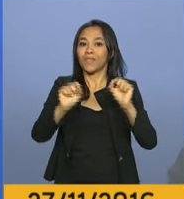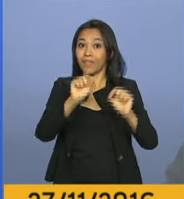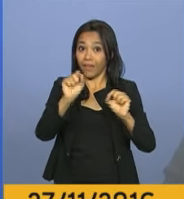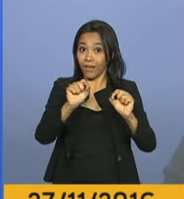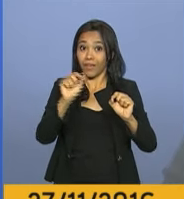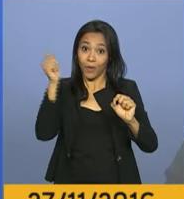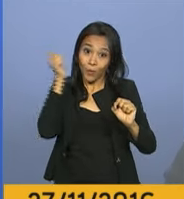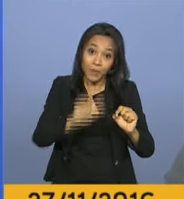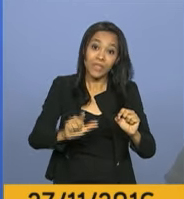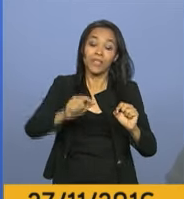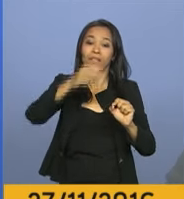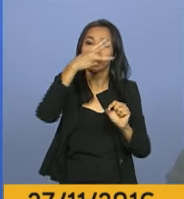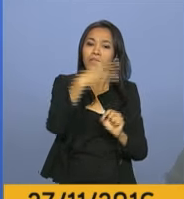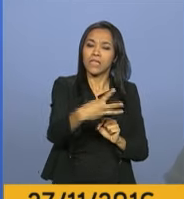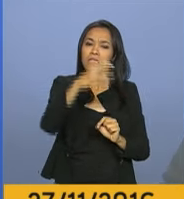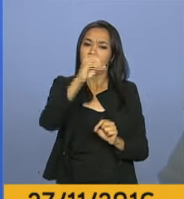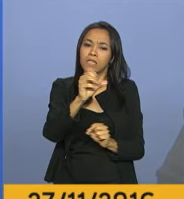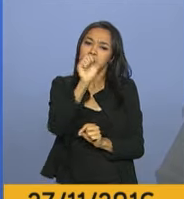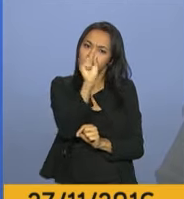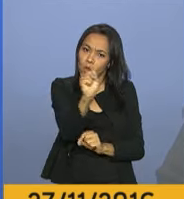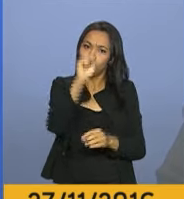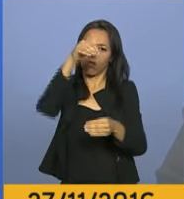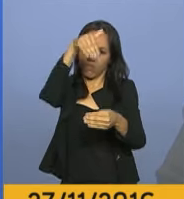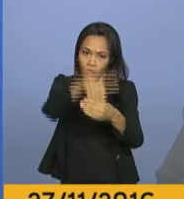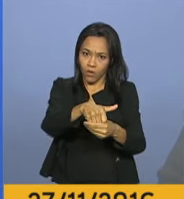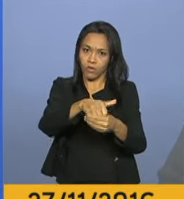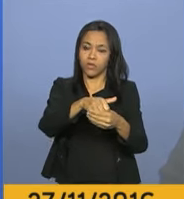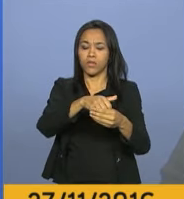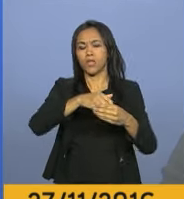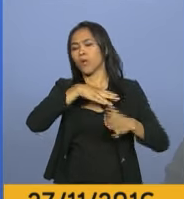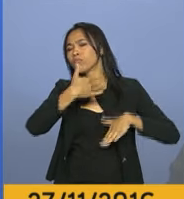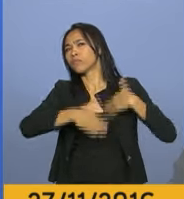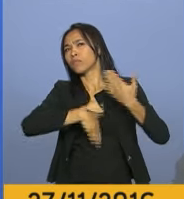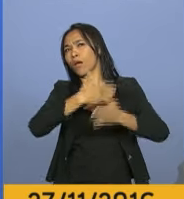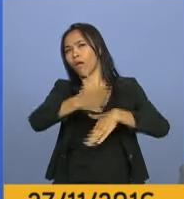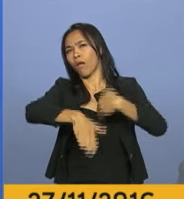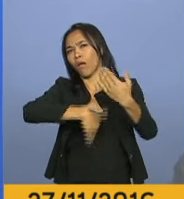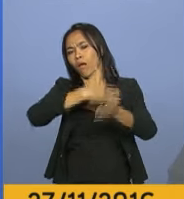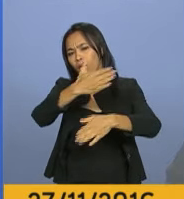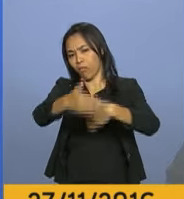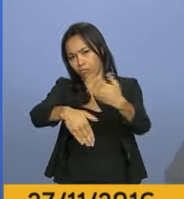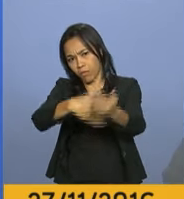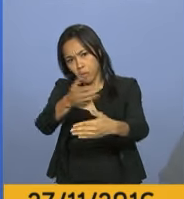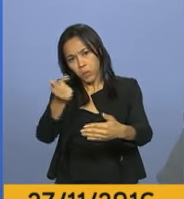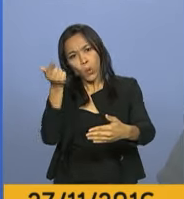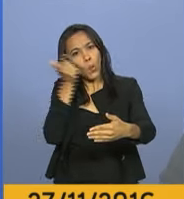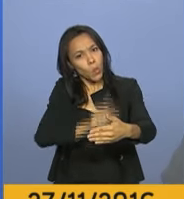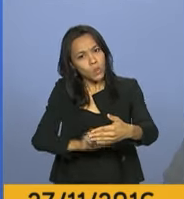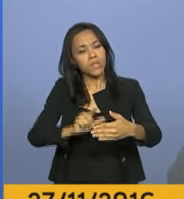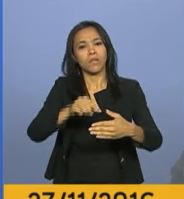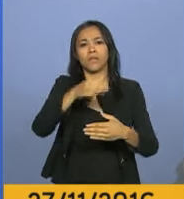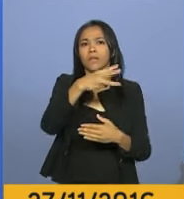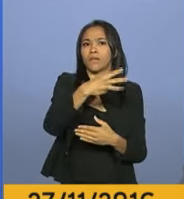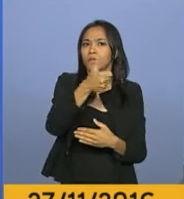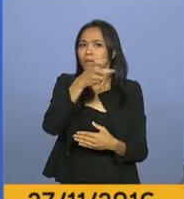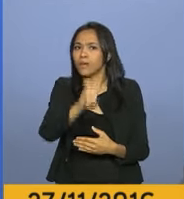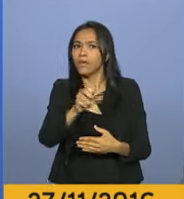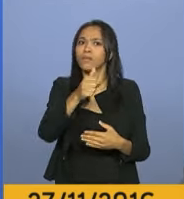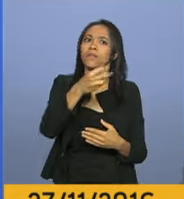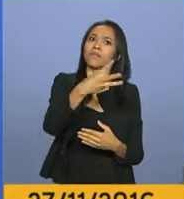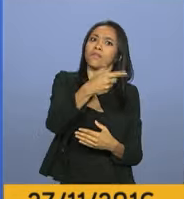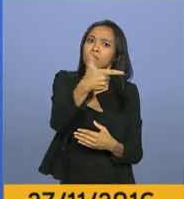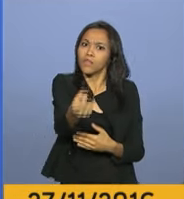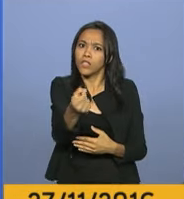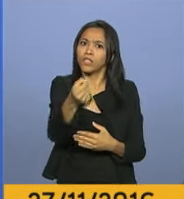atinja os 308 votos. E, ao longo do tempo, tem-se atingido 315, 320, 330,